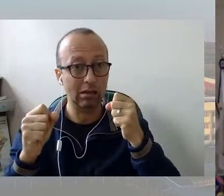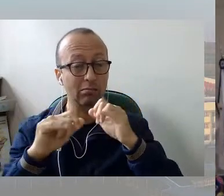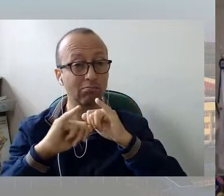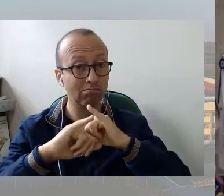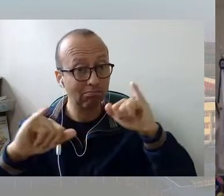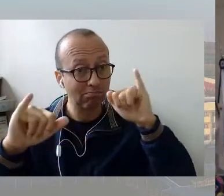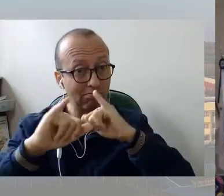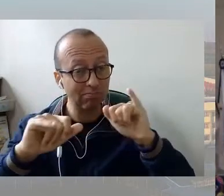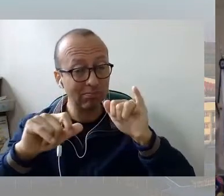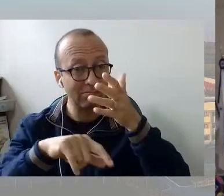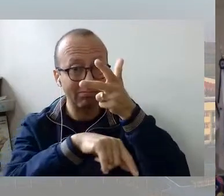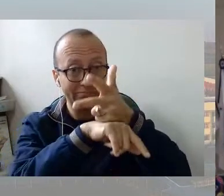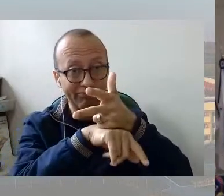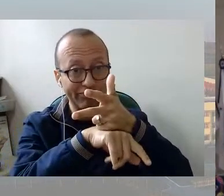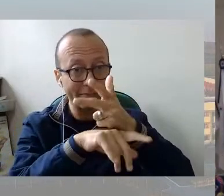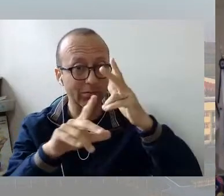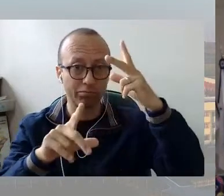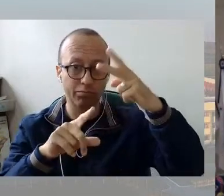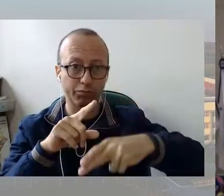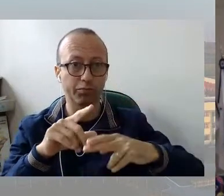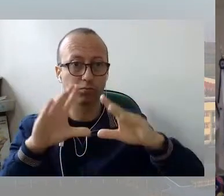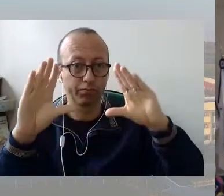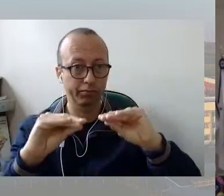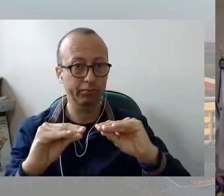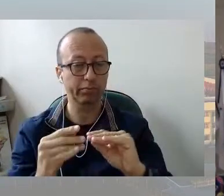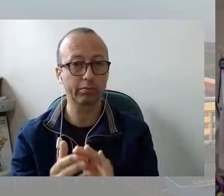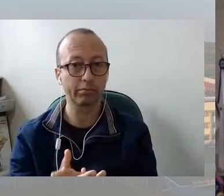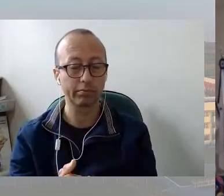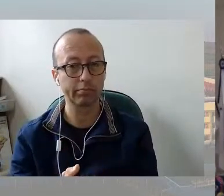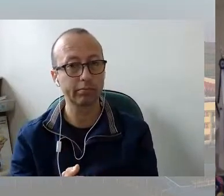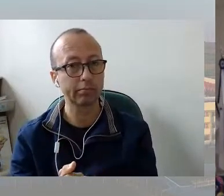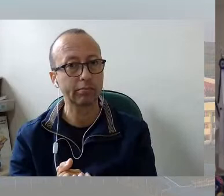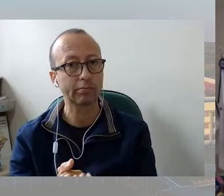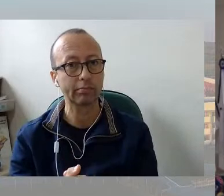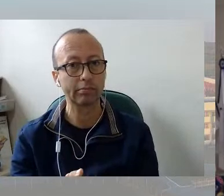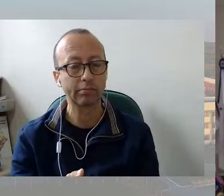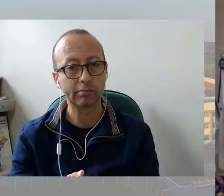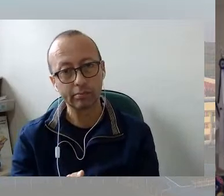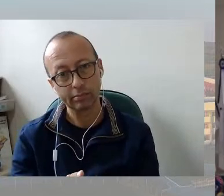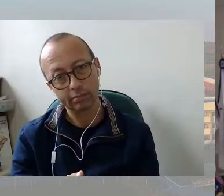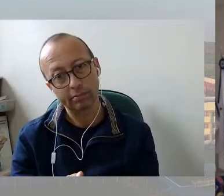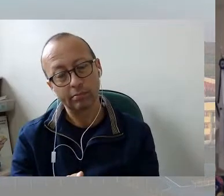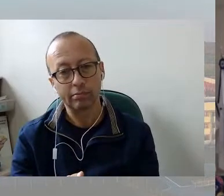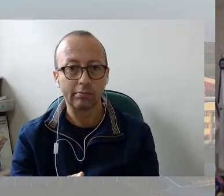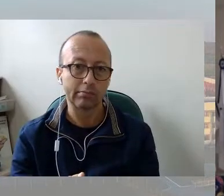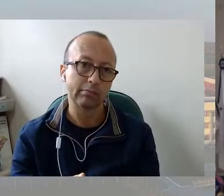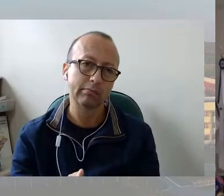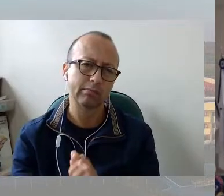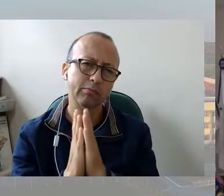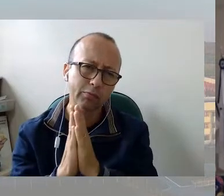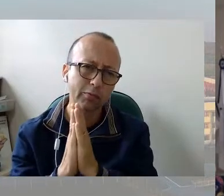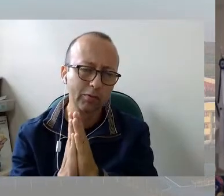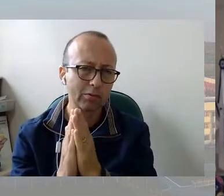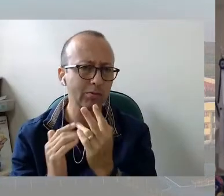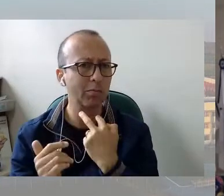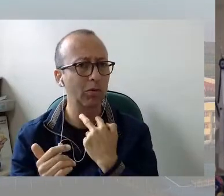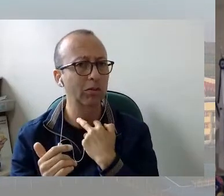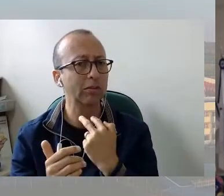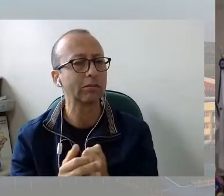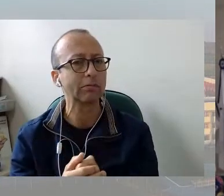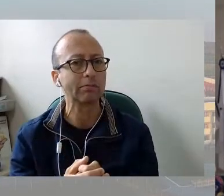Eu acho que isso eu peço, magnífico reitor, a todos os demais, que de forma alguma se faça isso,